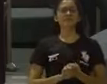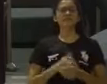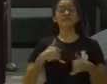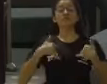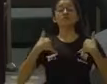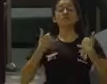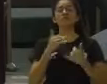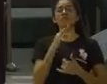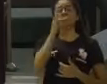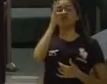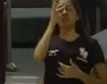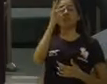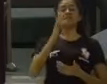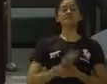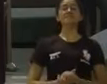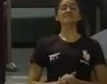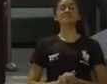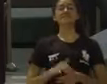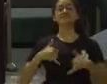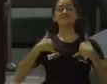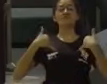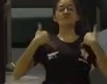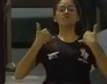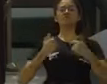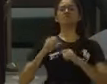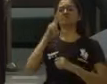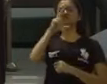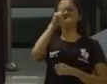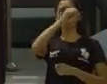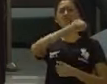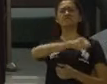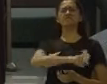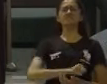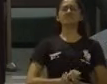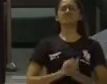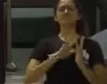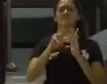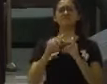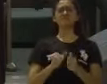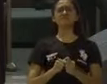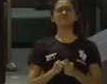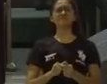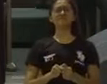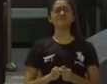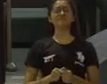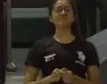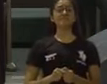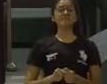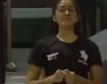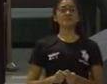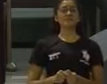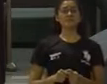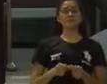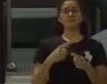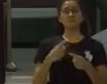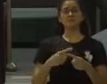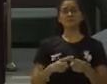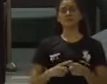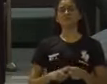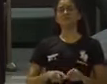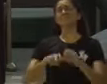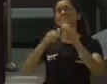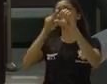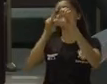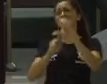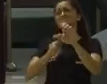vaidade pessoal, eu posso, eu sou forte, eu supero tudo, porque eu dependo